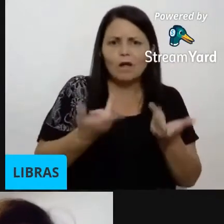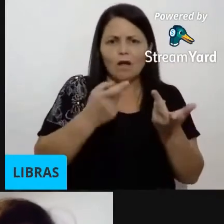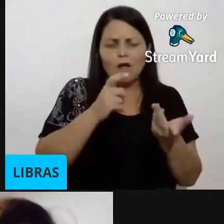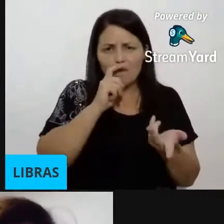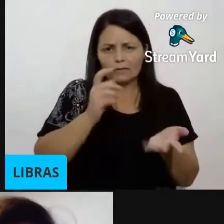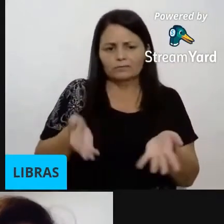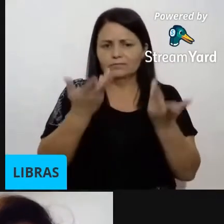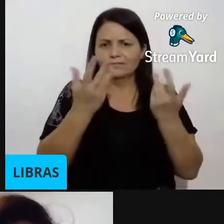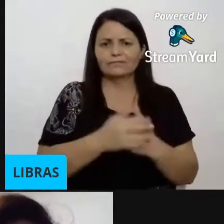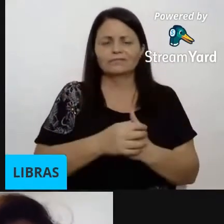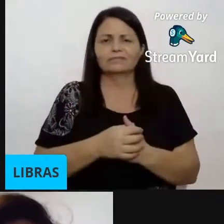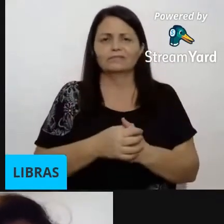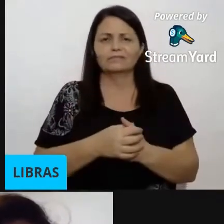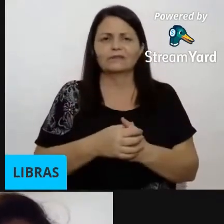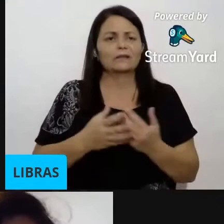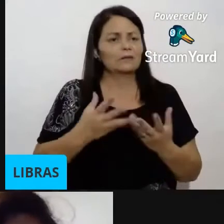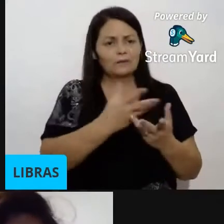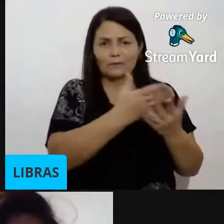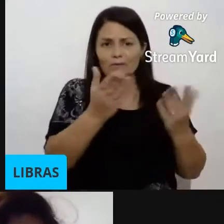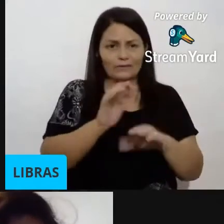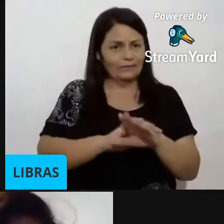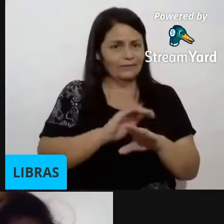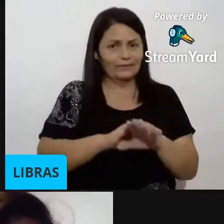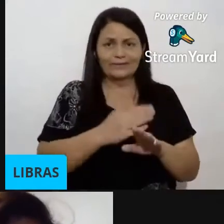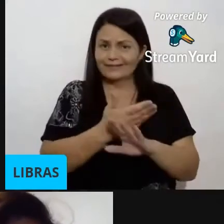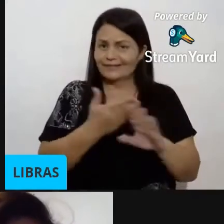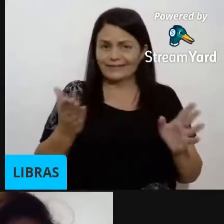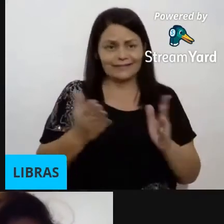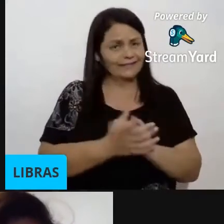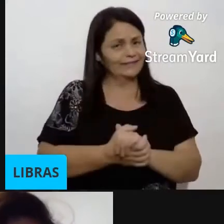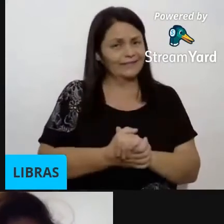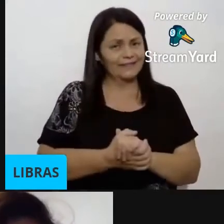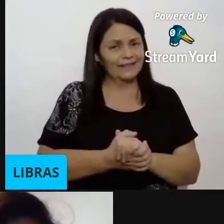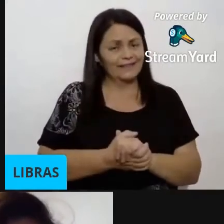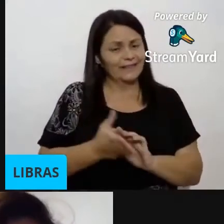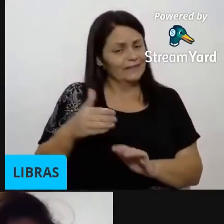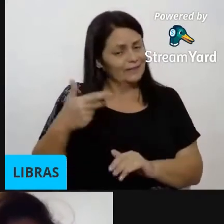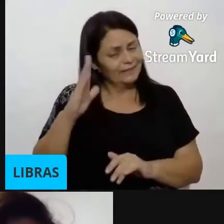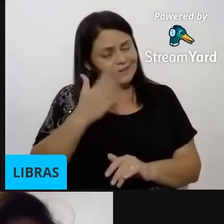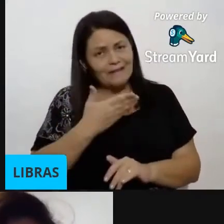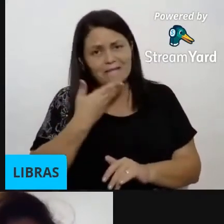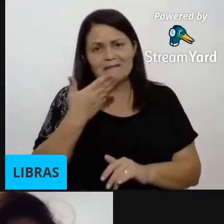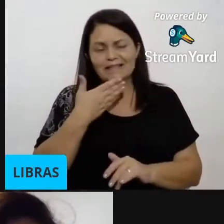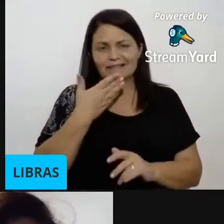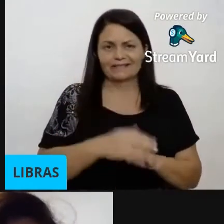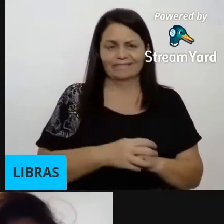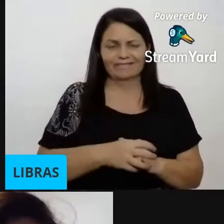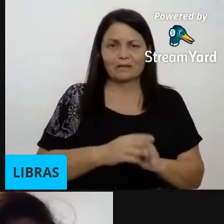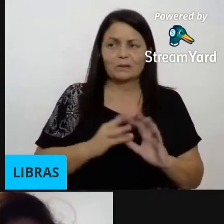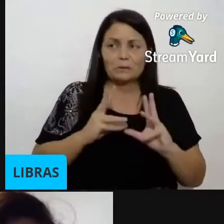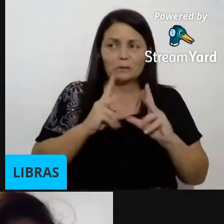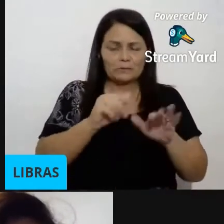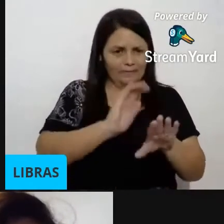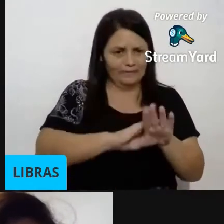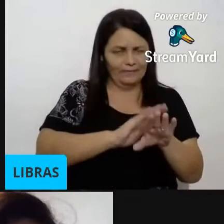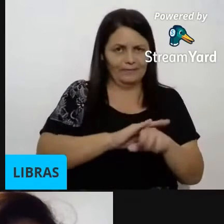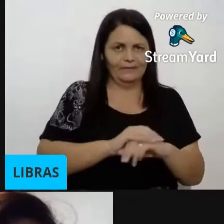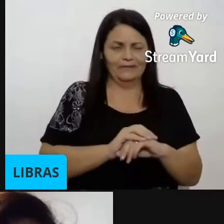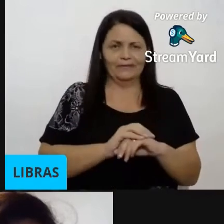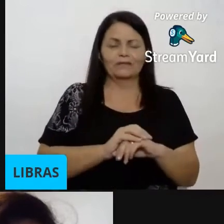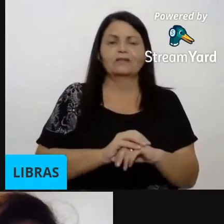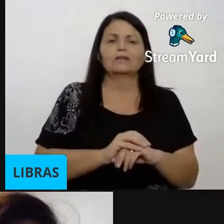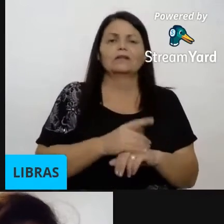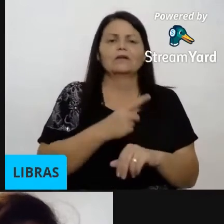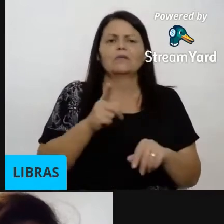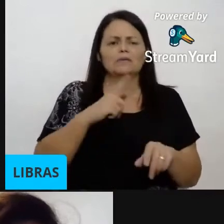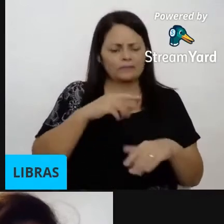volto a dizer, tudo foram vocês que fizeram. O resto é fácil, porque tudo que foi feito. Então, vocês